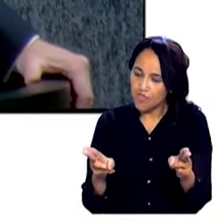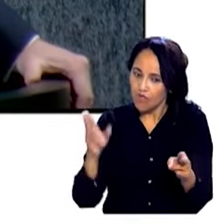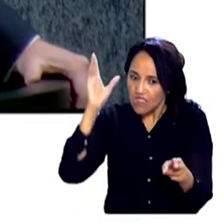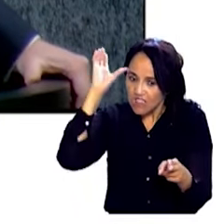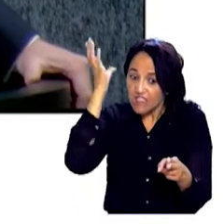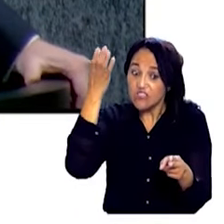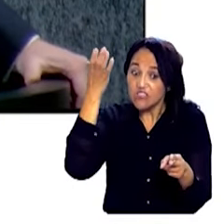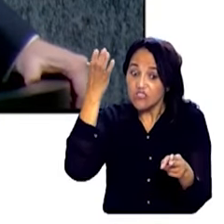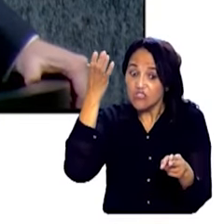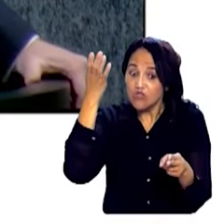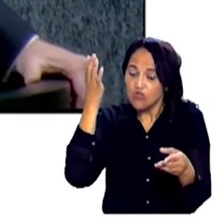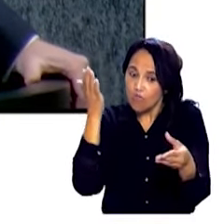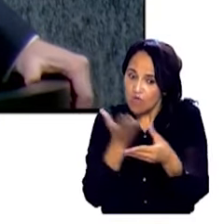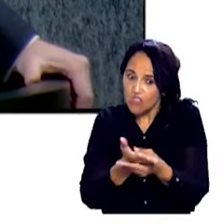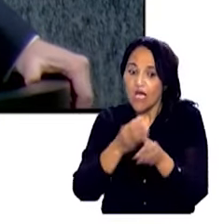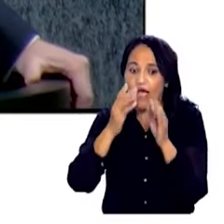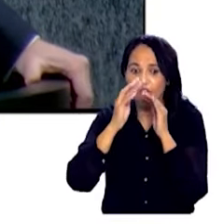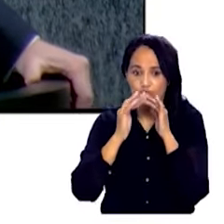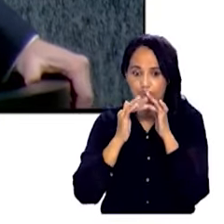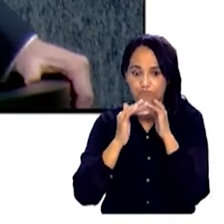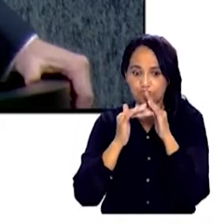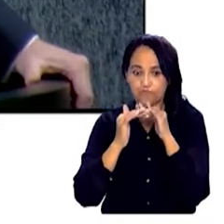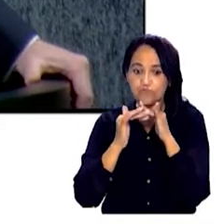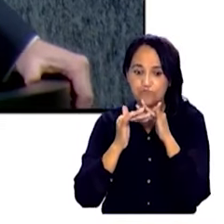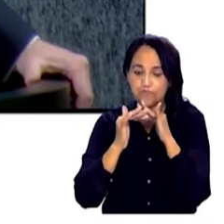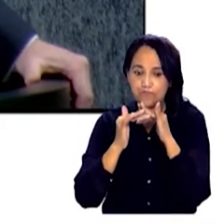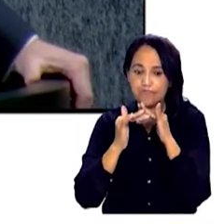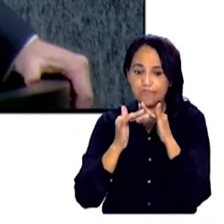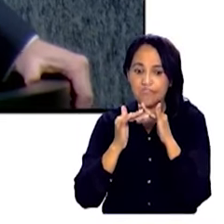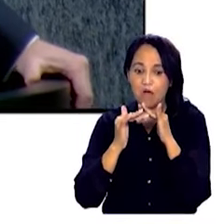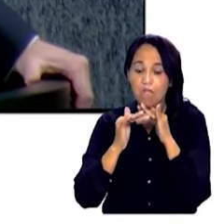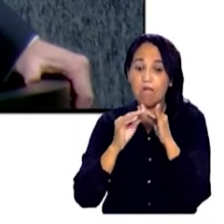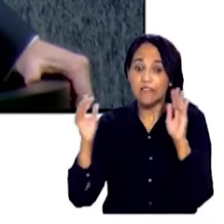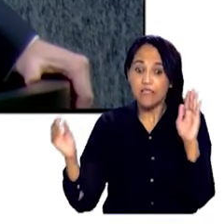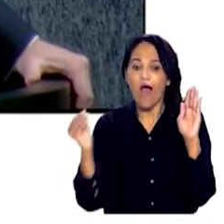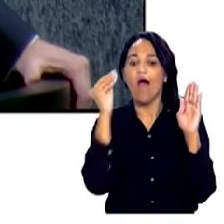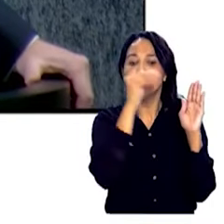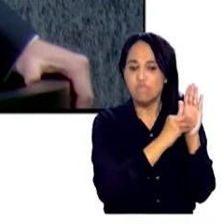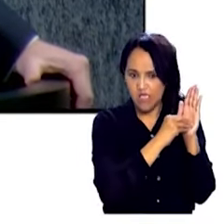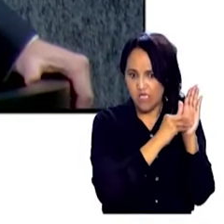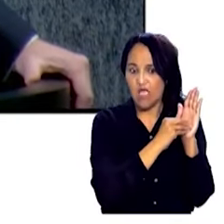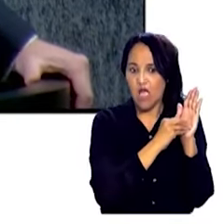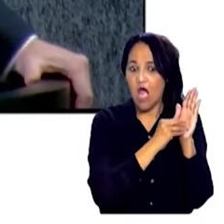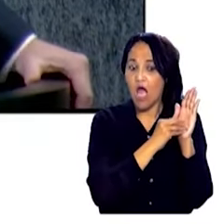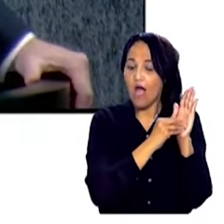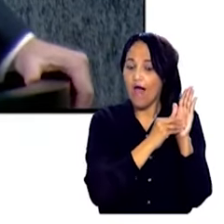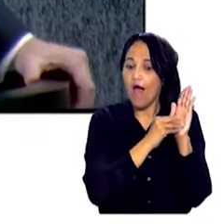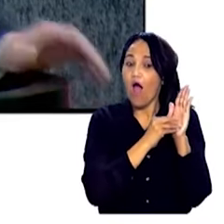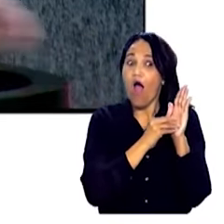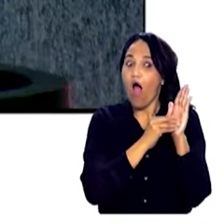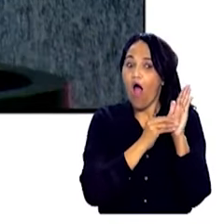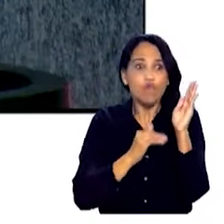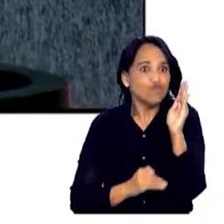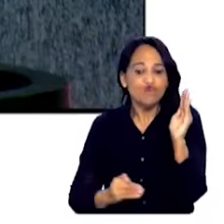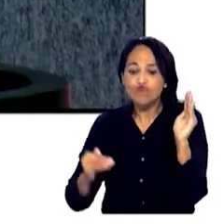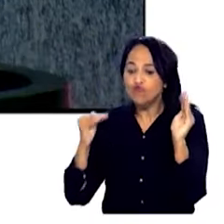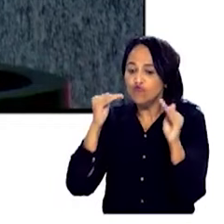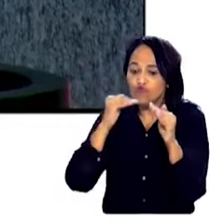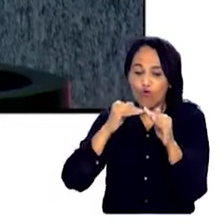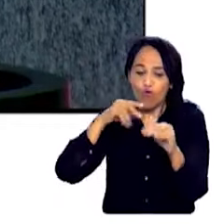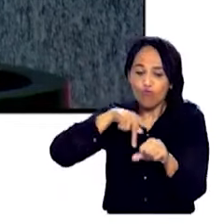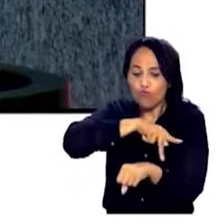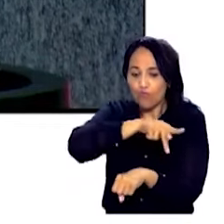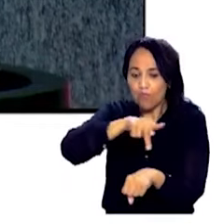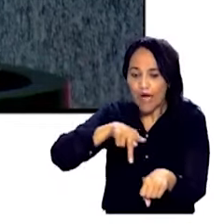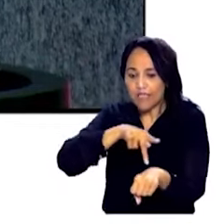escocês de Glasgow mas ele se aplica a todo o Reino Unido como é que esse sujeito entra bom